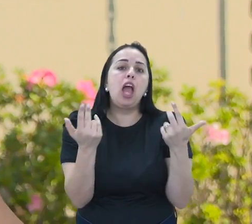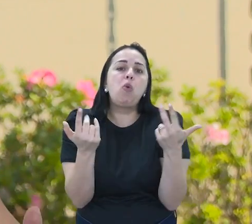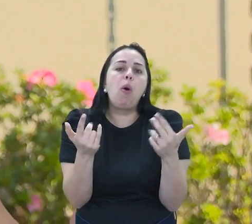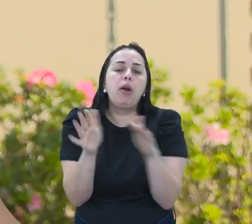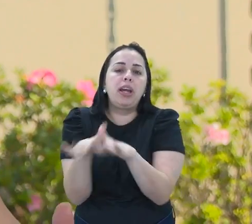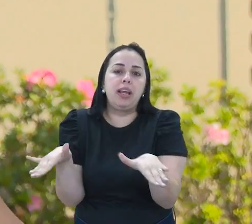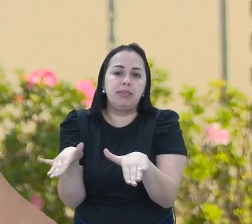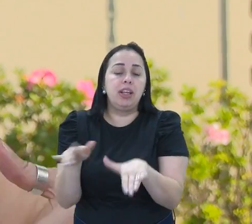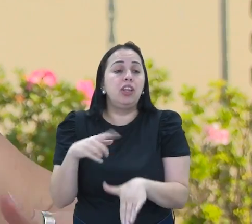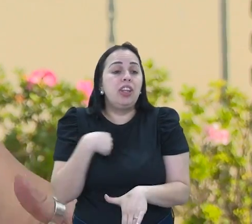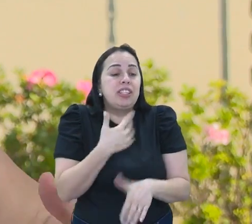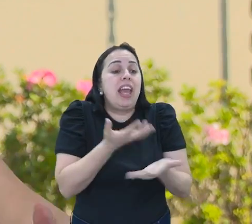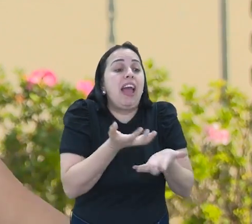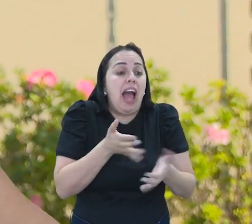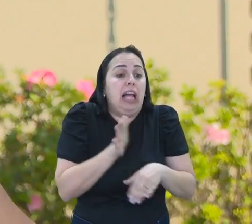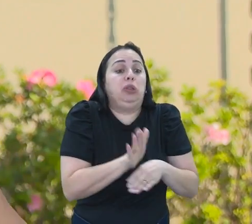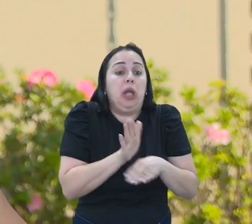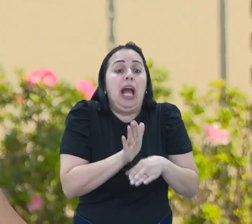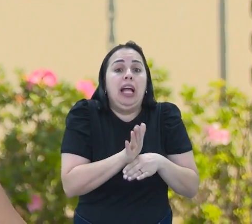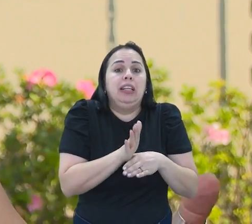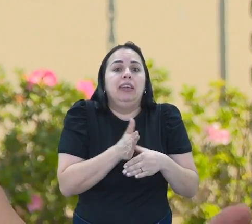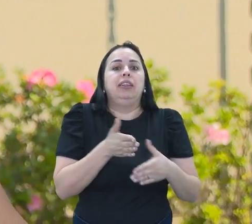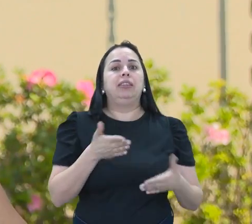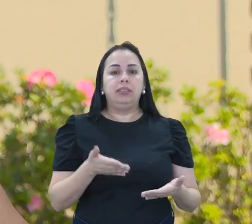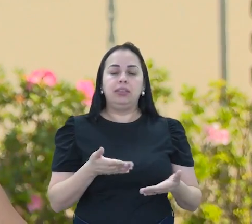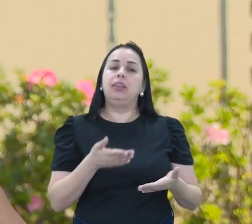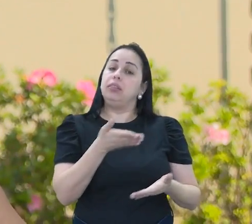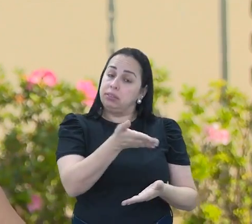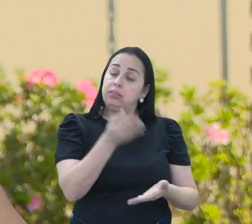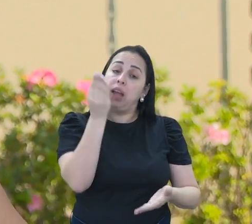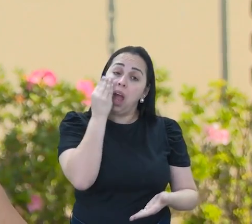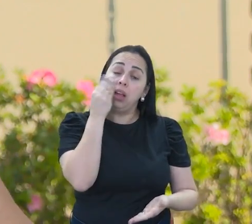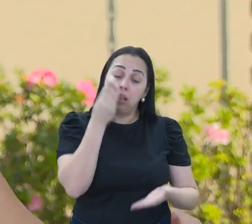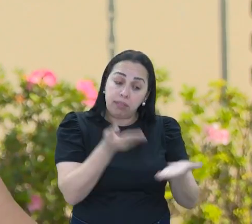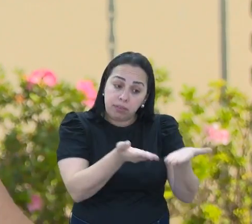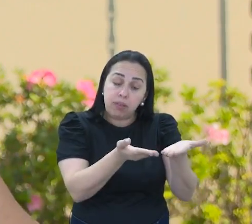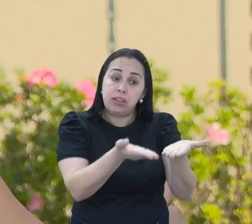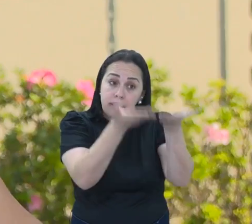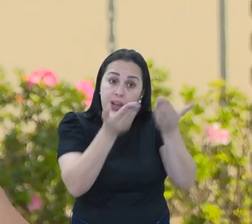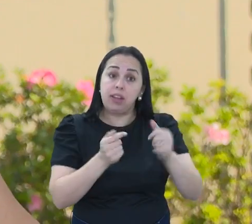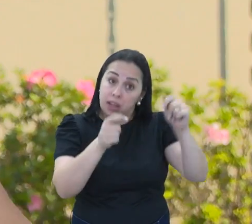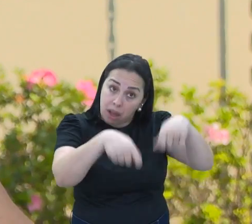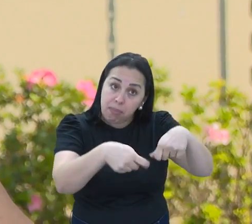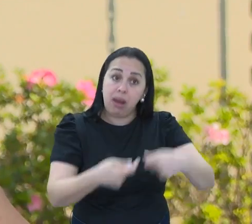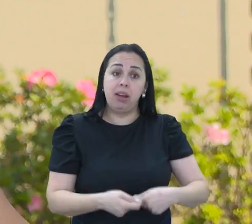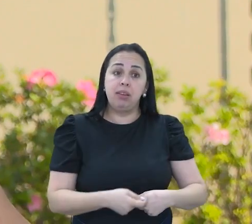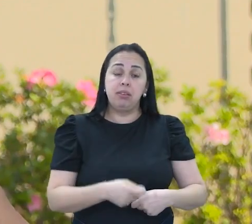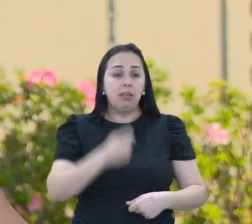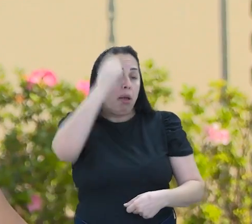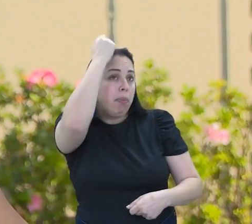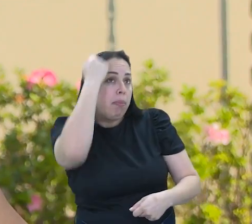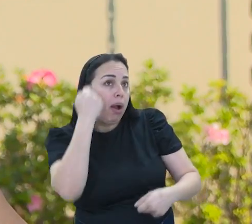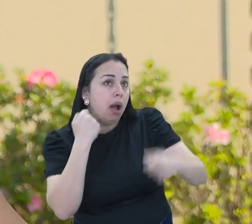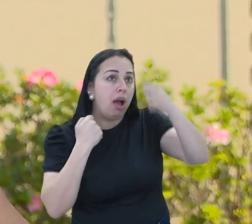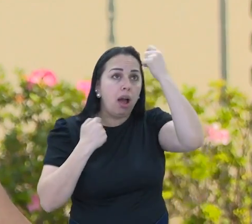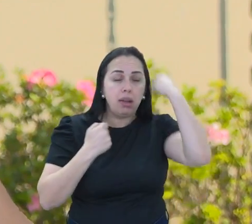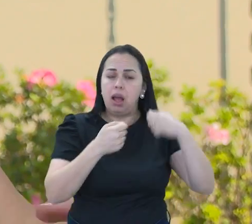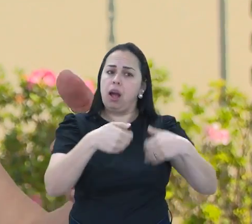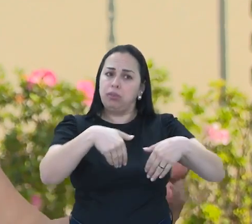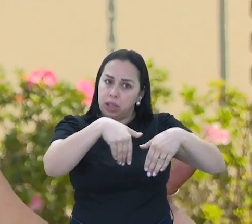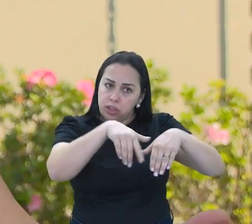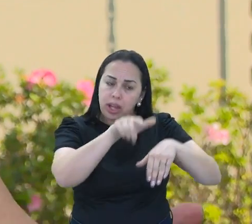tem, igual criança, a gente quer fazer por eles. Então, assim, dá o pente, vê se ele não penteia o cabelo, ao invés de você pentear o cabelo